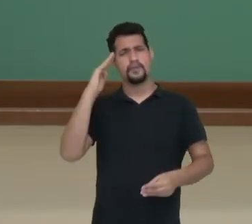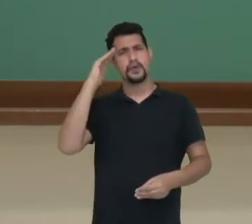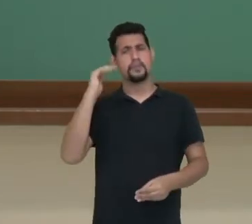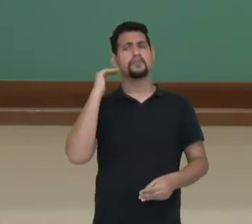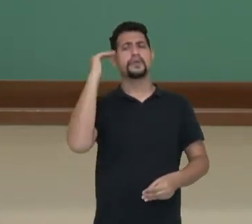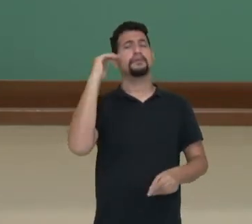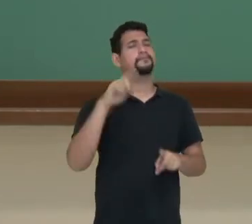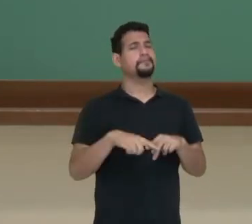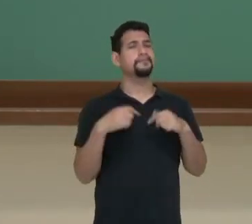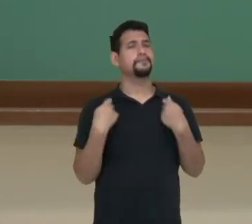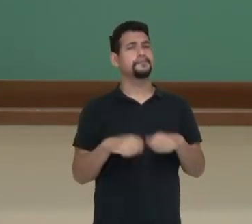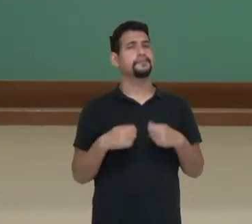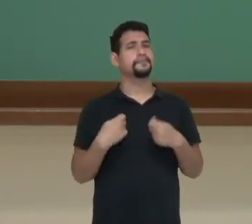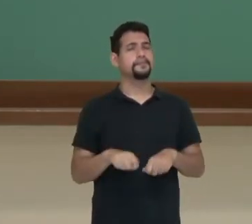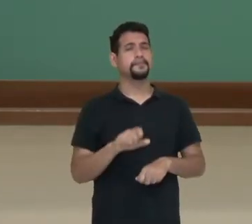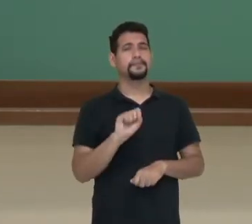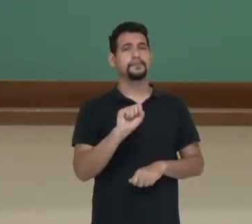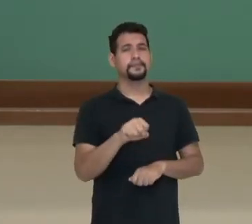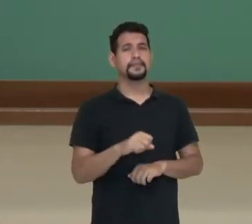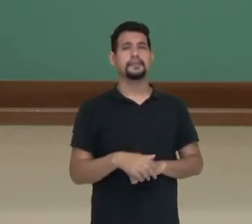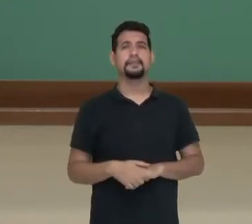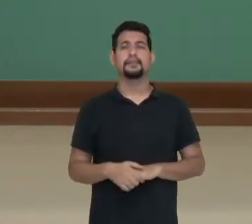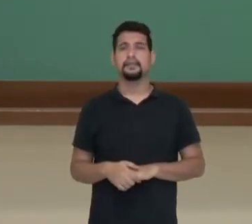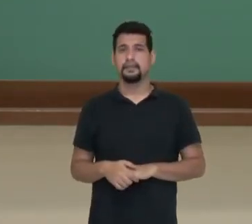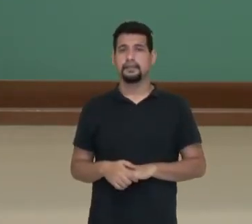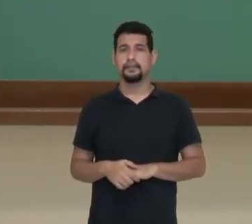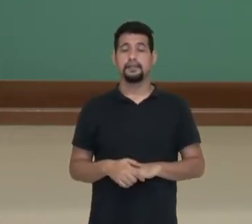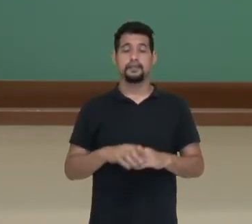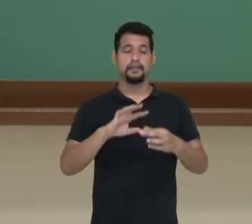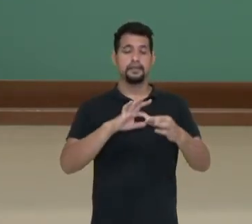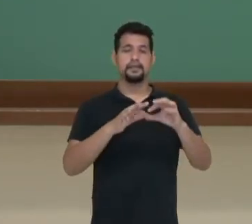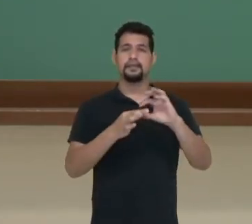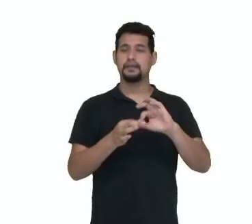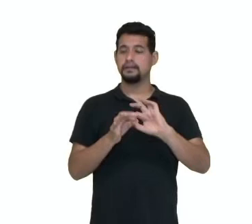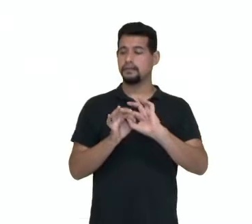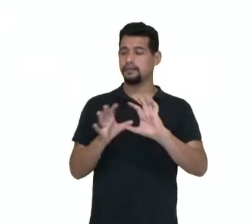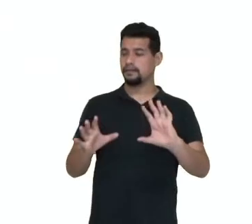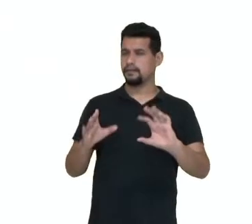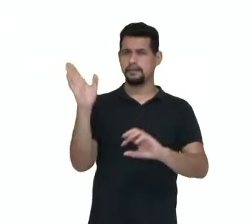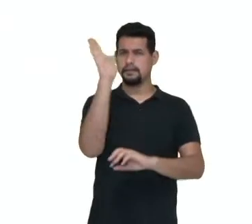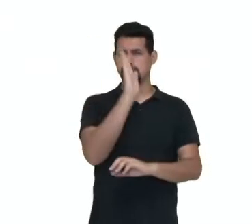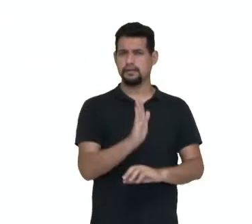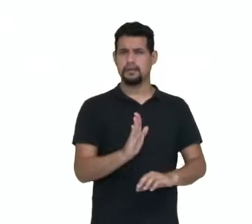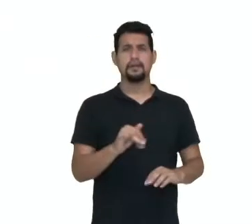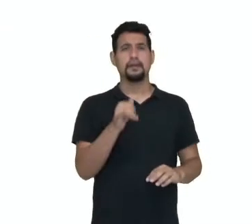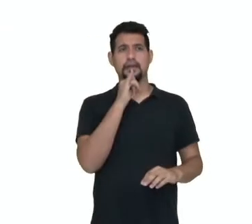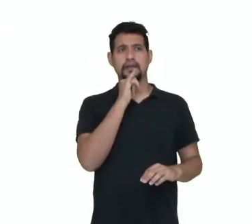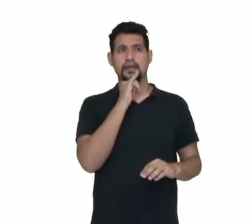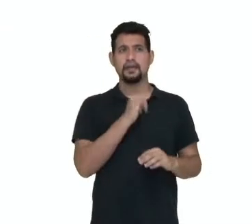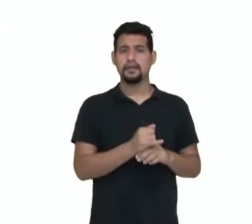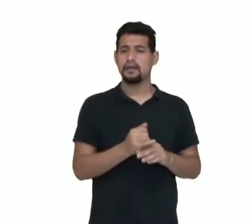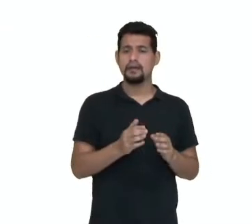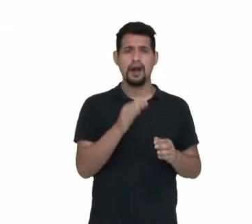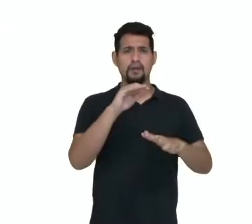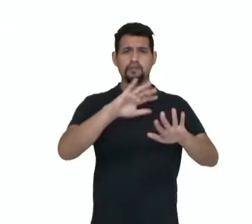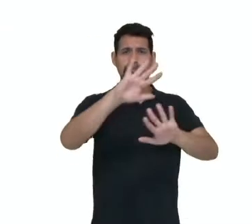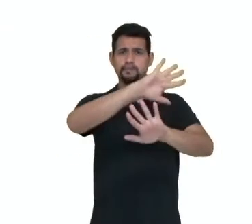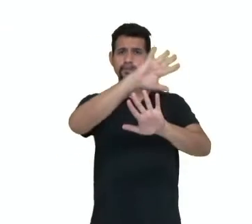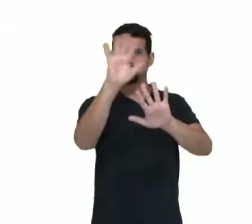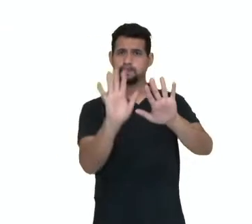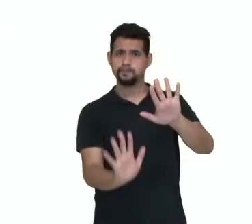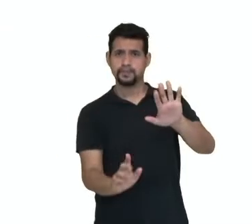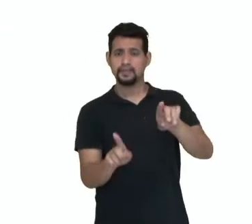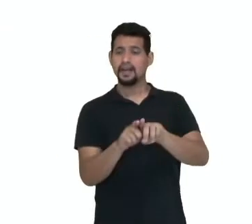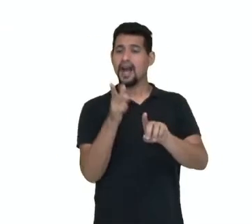e necessária para isso. Já no contexto da independência do Brasil, devido ao tamanho da costa brasileira, a criação de uma armada